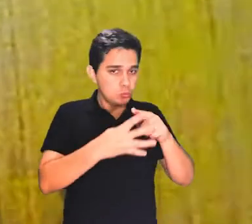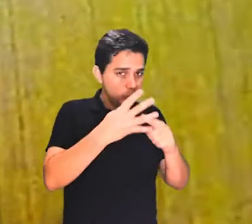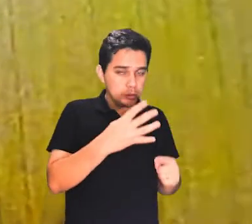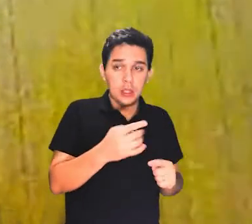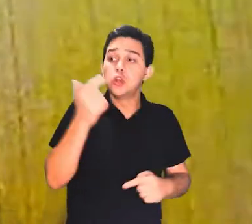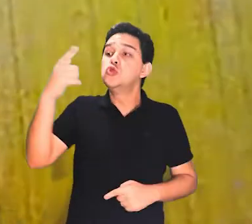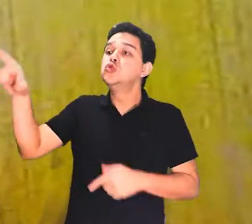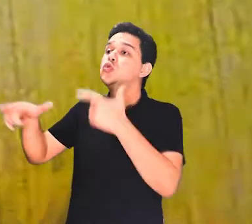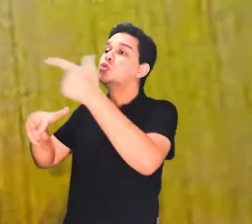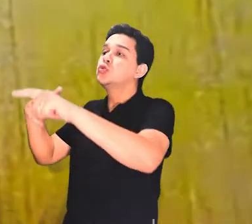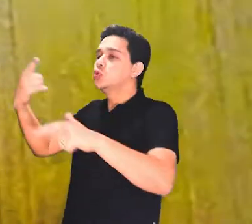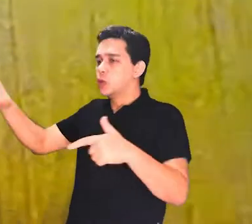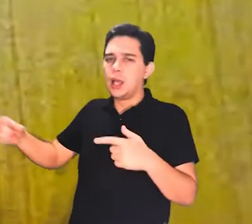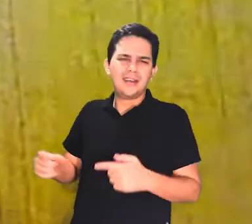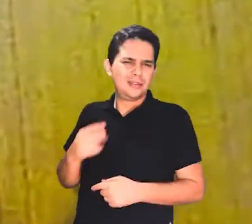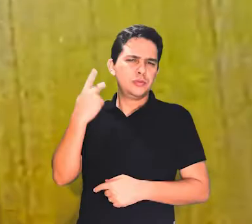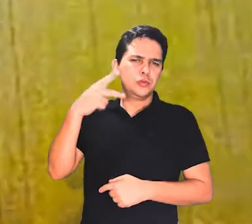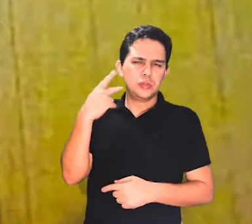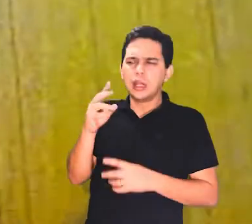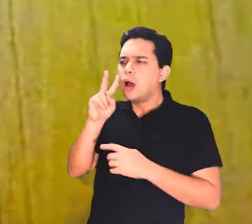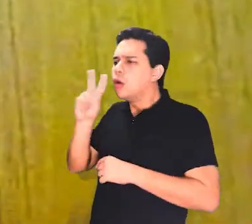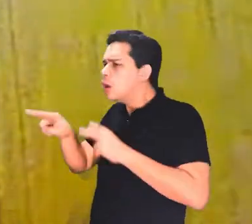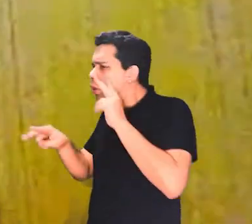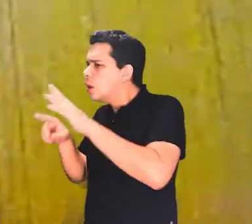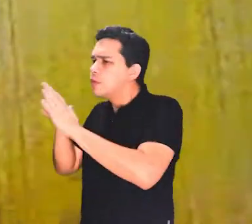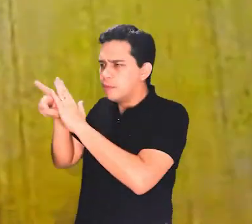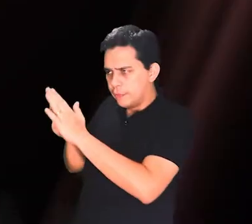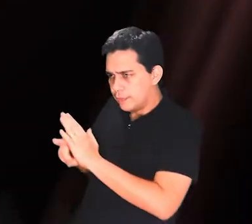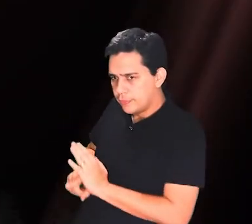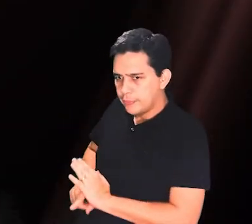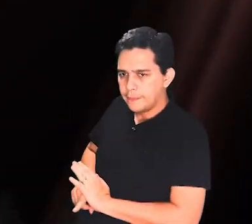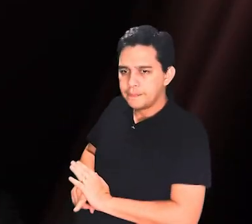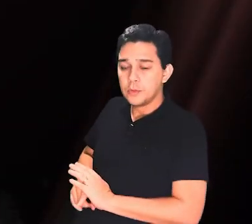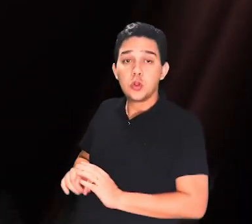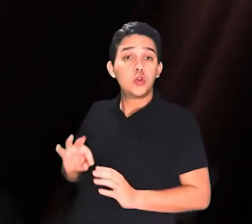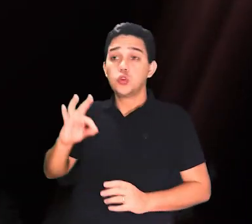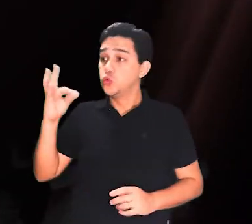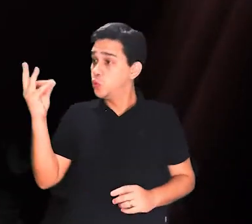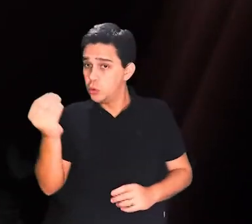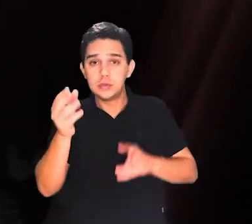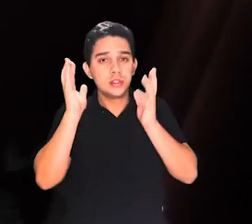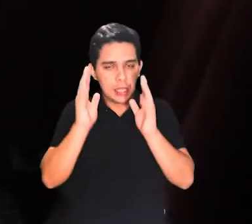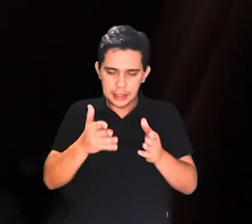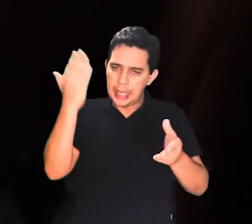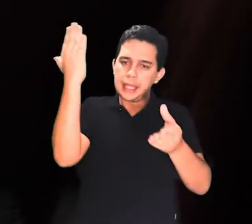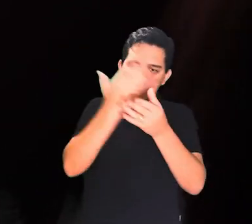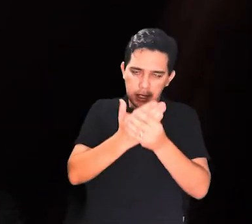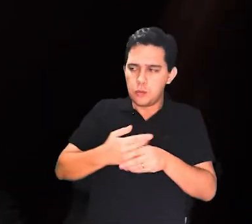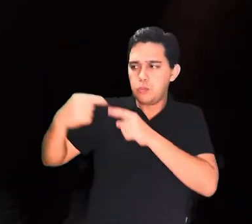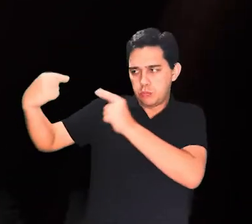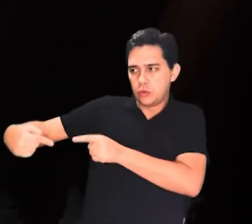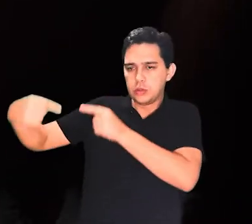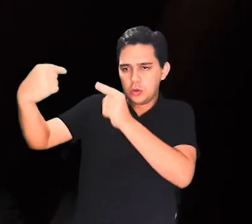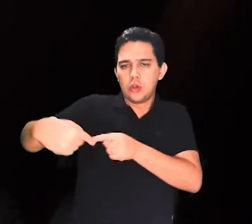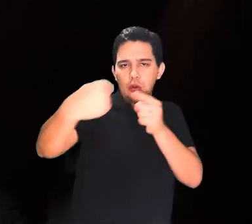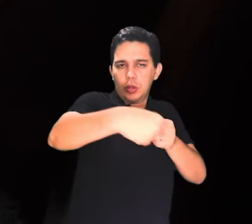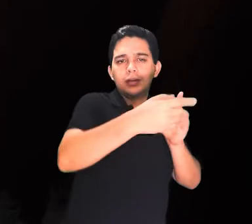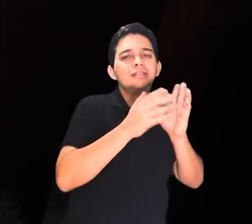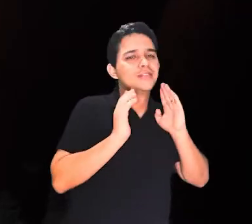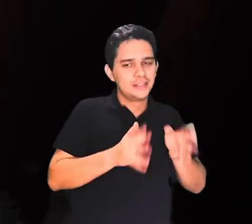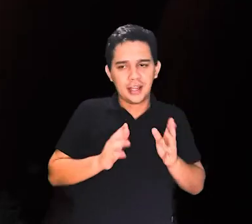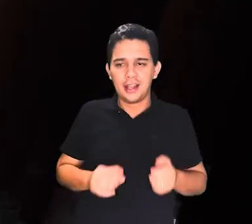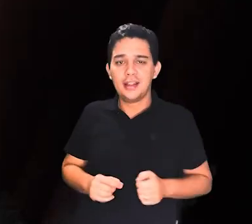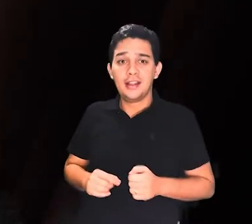promotores já há bastante tempo. E é importante ressaltar, quase todos já têm ação civil pública ajuizada, já tem a porta de entrada do